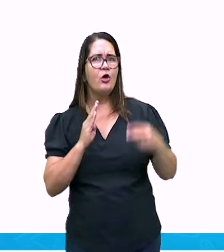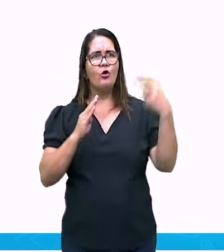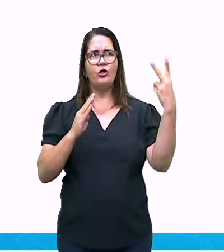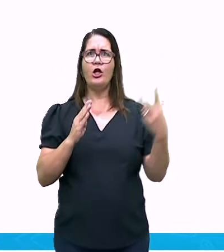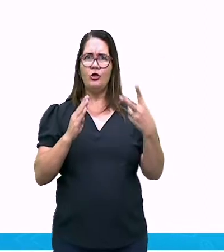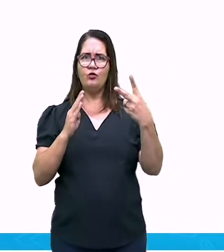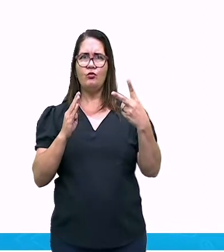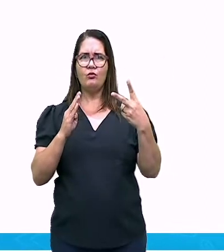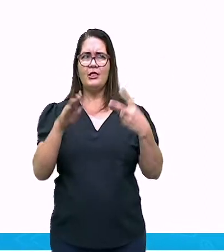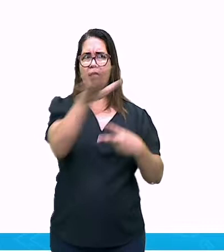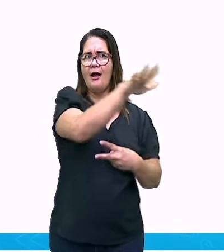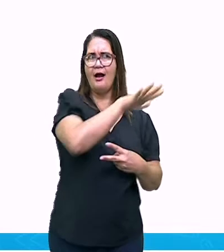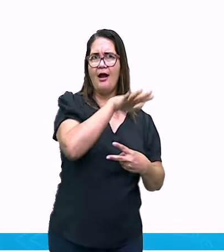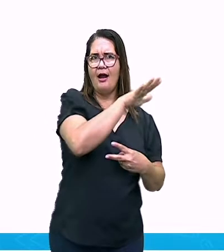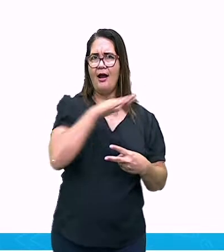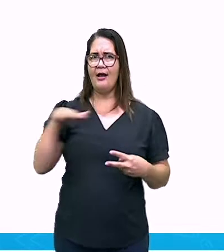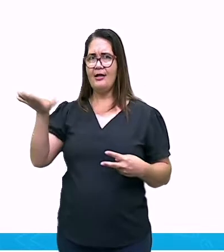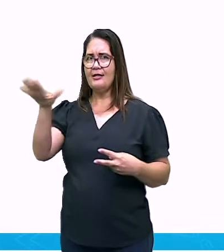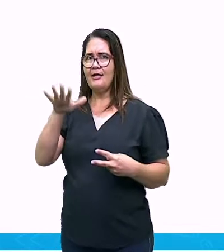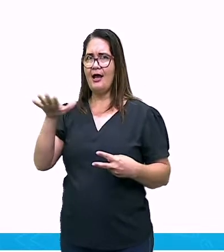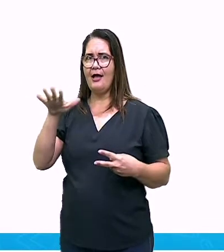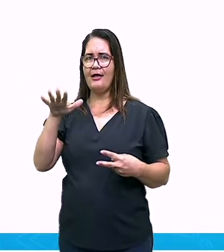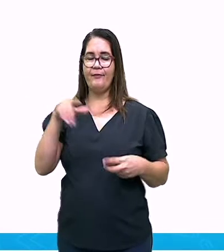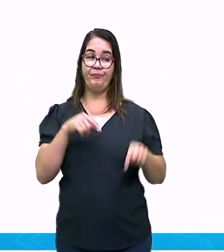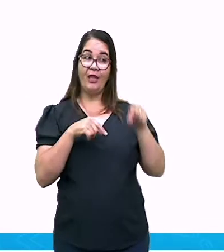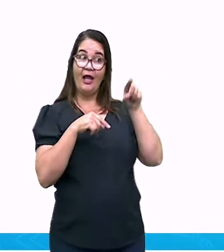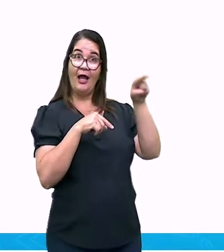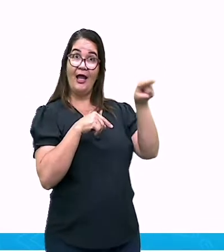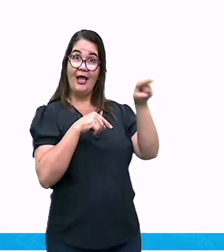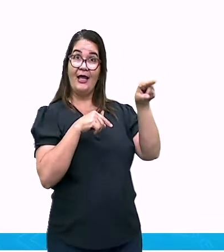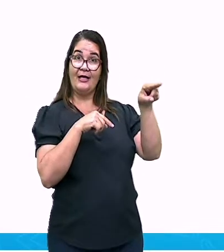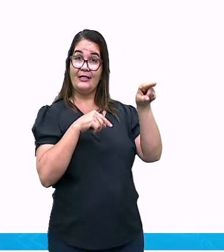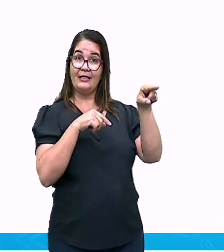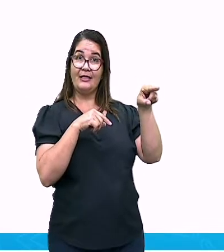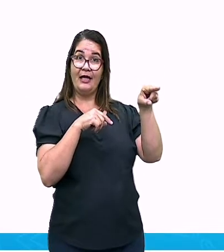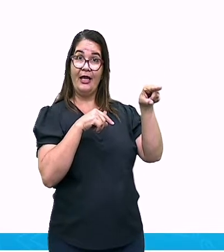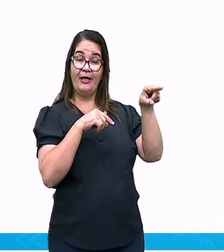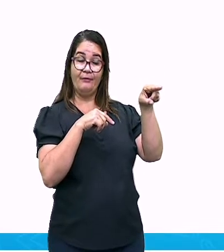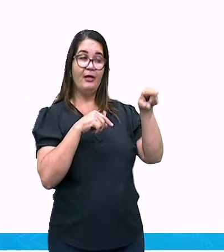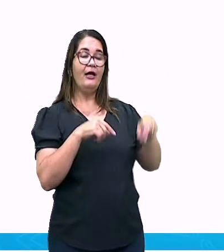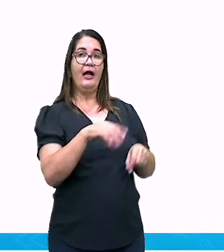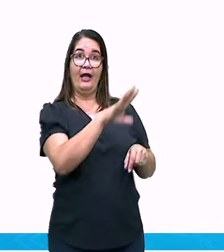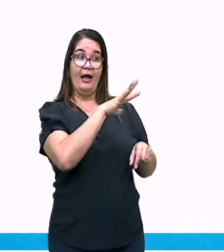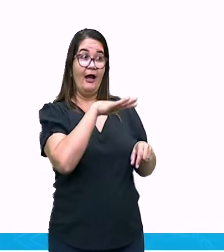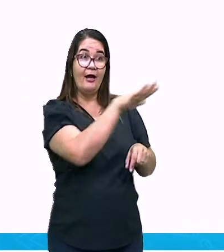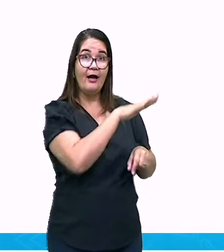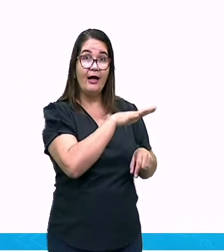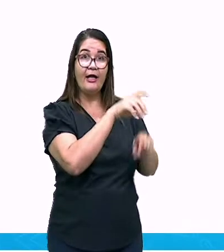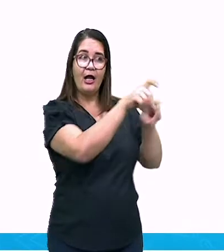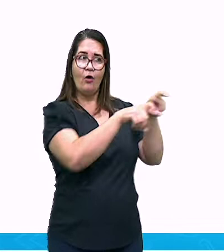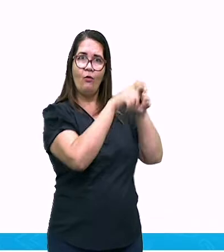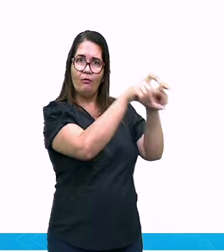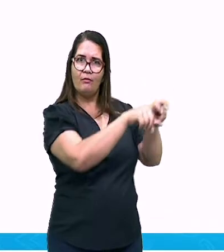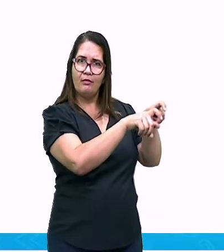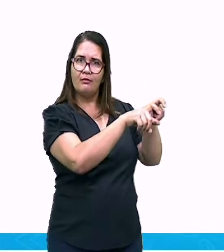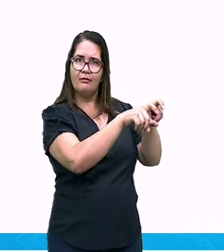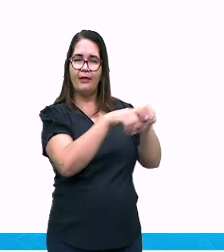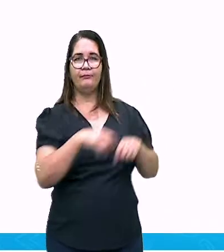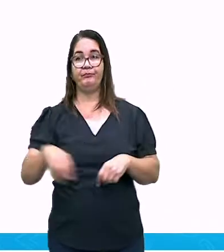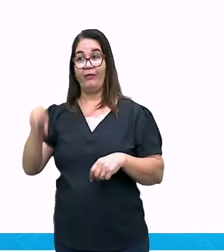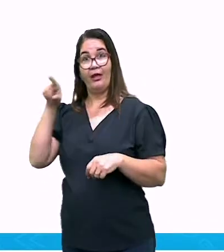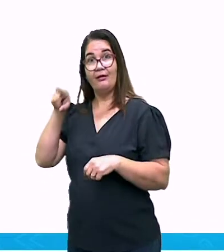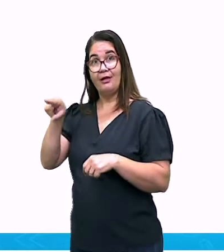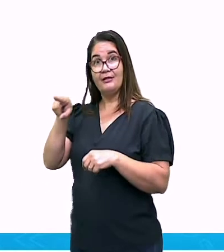rural. A cidade é a área urbana de um município. Observe que essa palavra